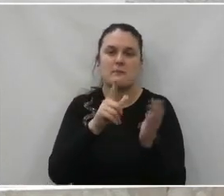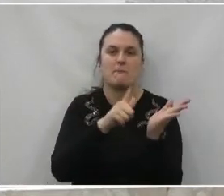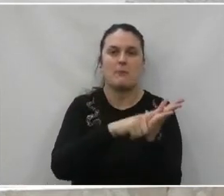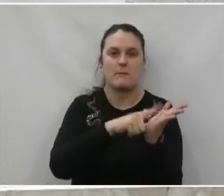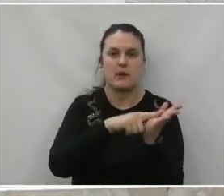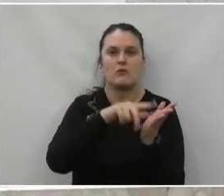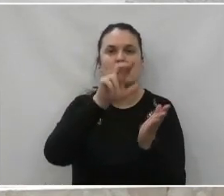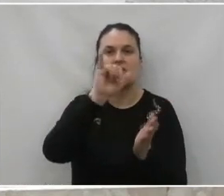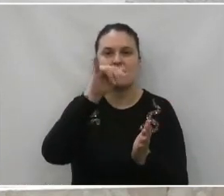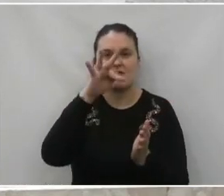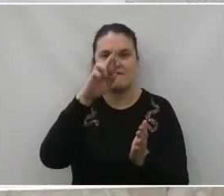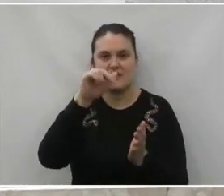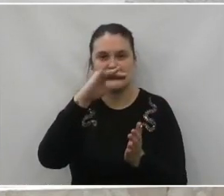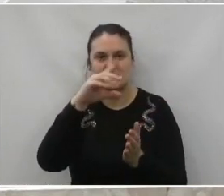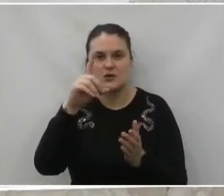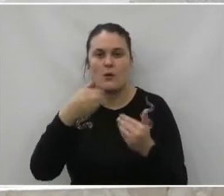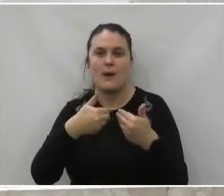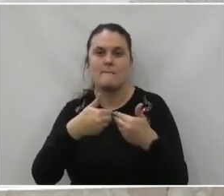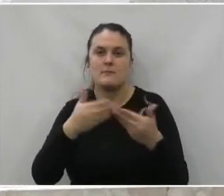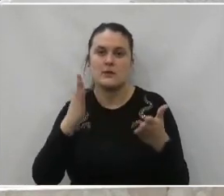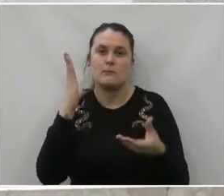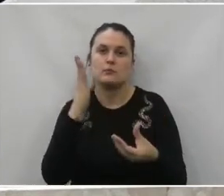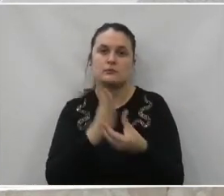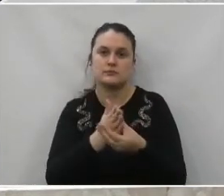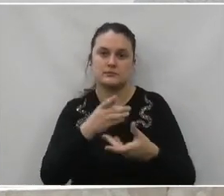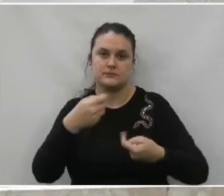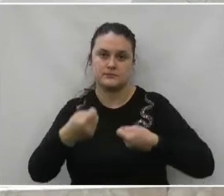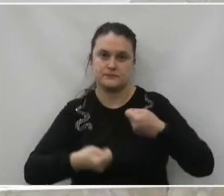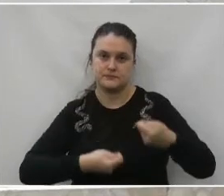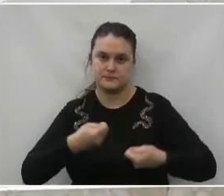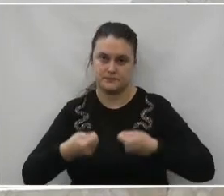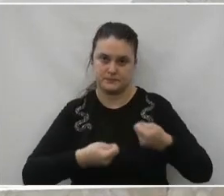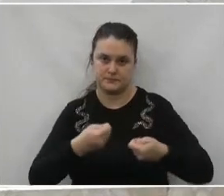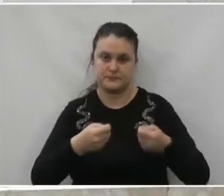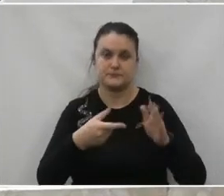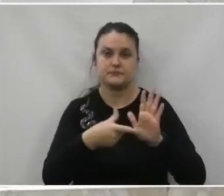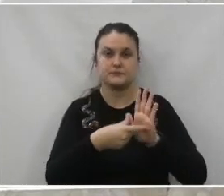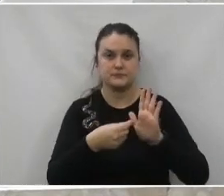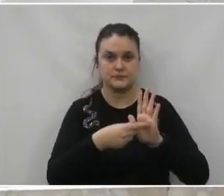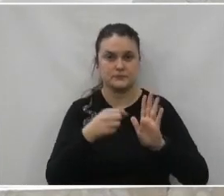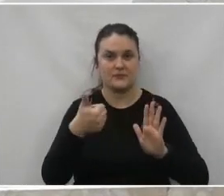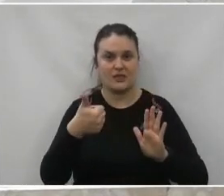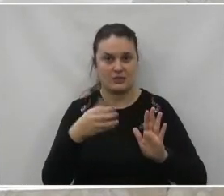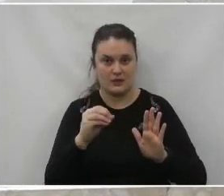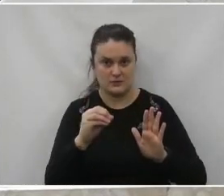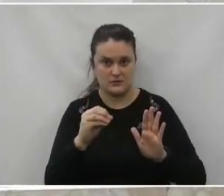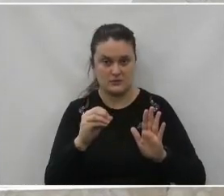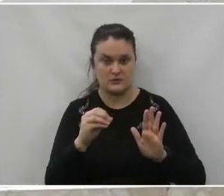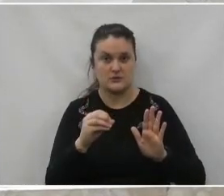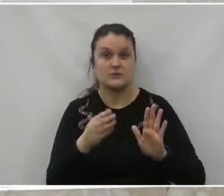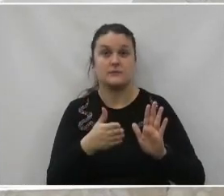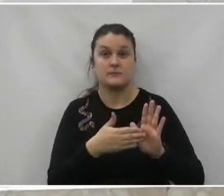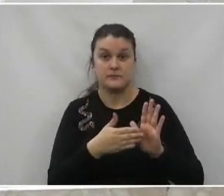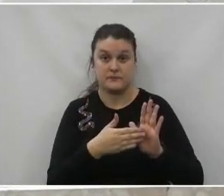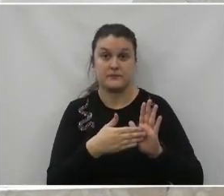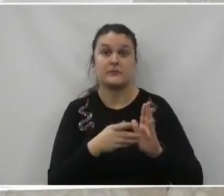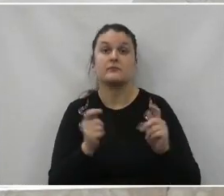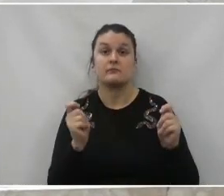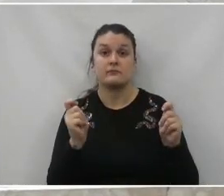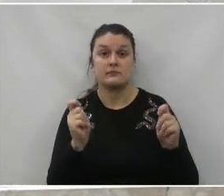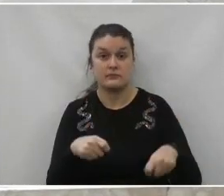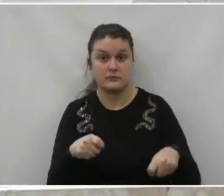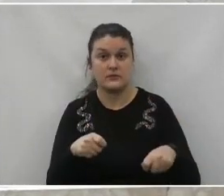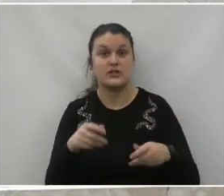e determinará a abertura de processo administrativo. Artigo 10. Fica, excepcionalmente, autorizada